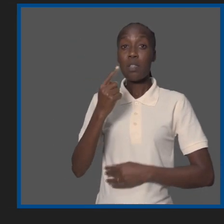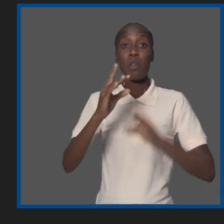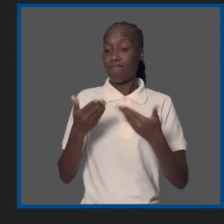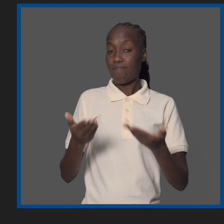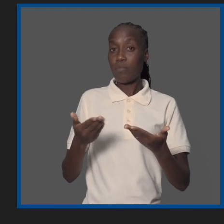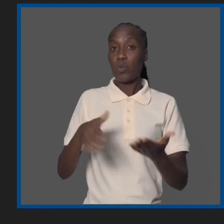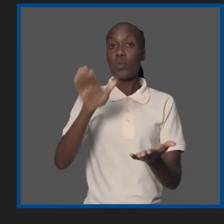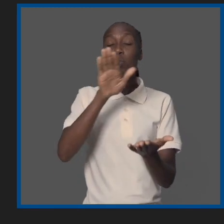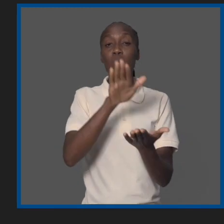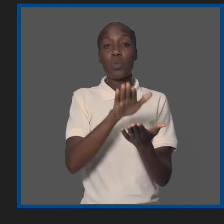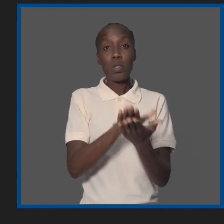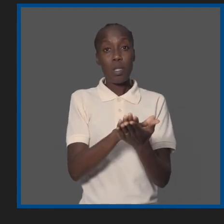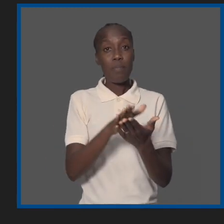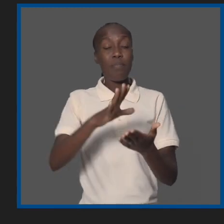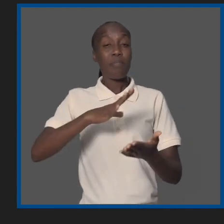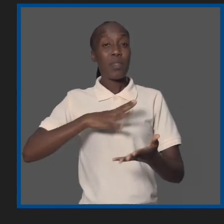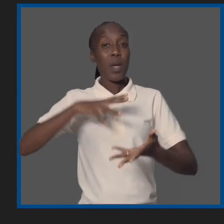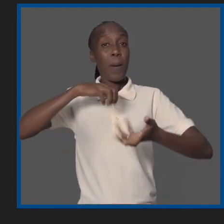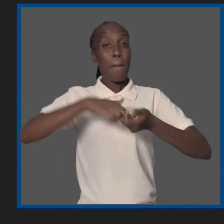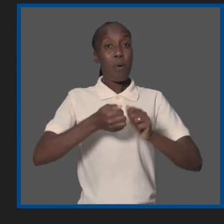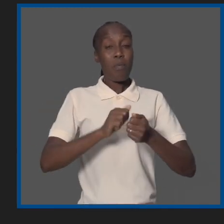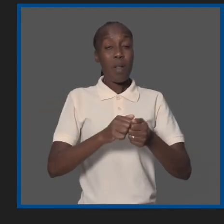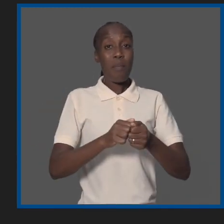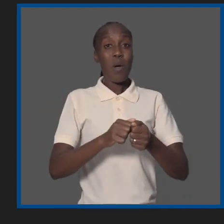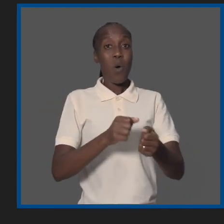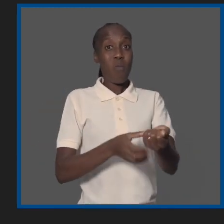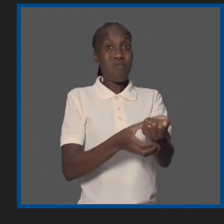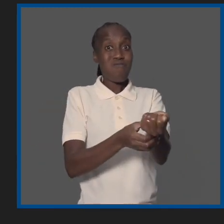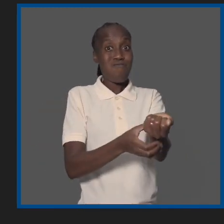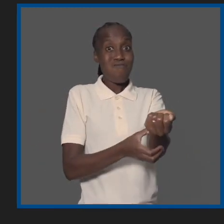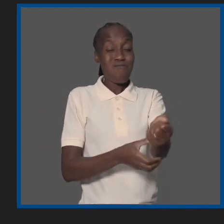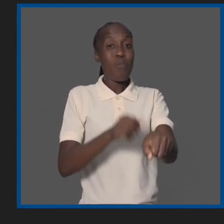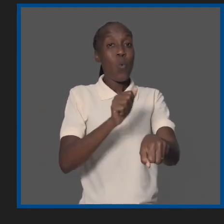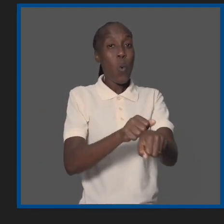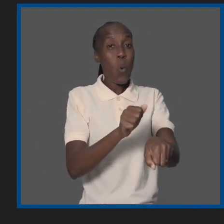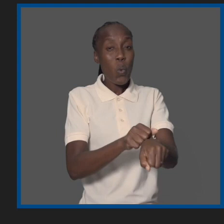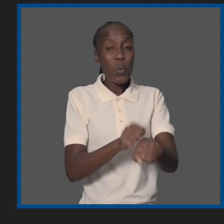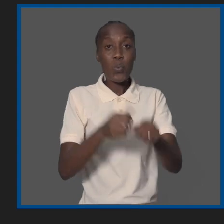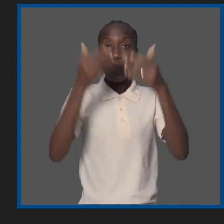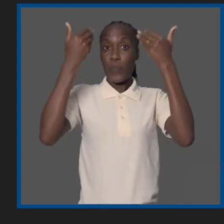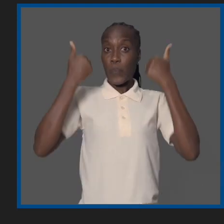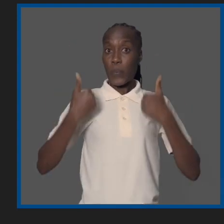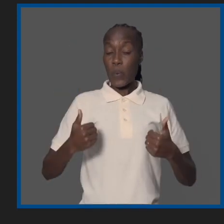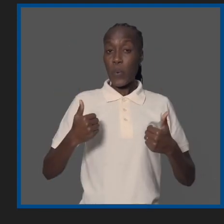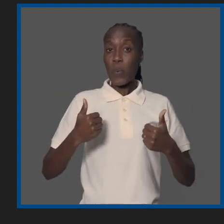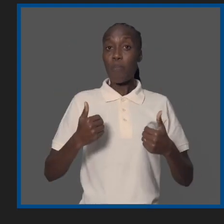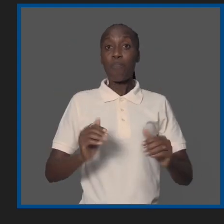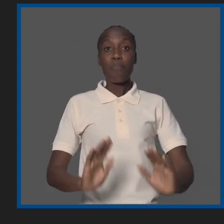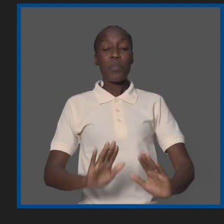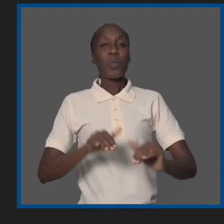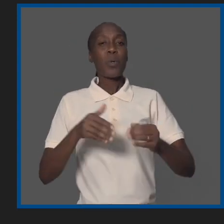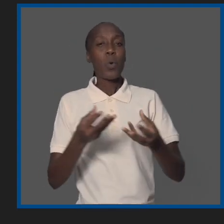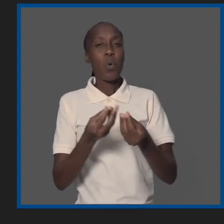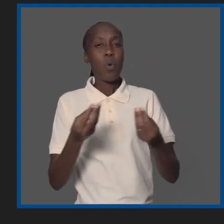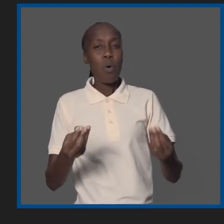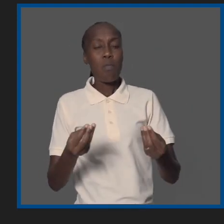Pinto. Nós funcionamos como auxiliares daquilo que são as diversas áreas que existem na saúde. Estamos a falar daquelas áreas que têm problemas ao